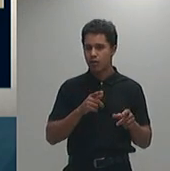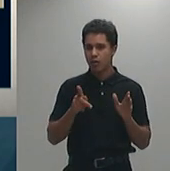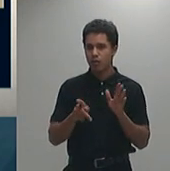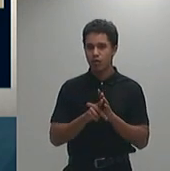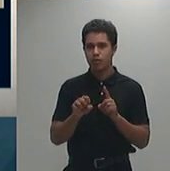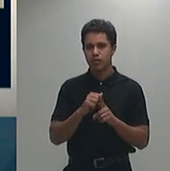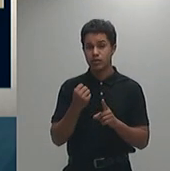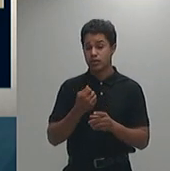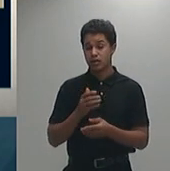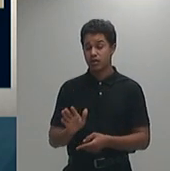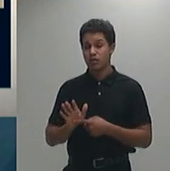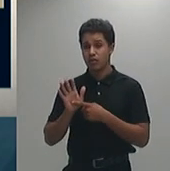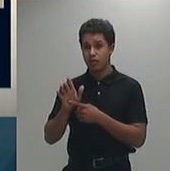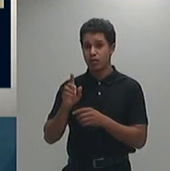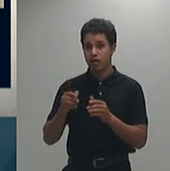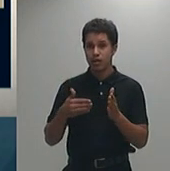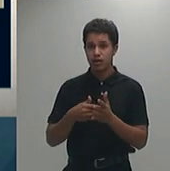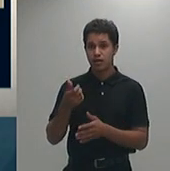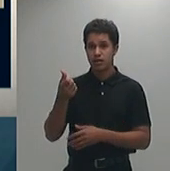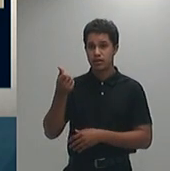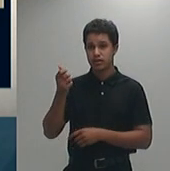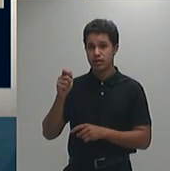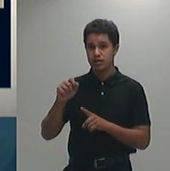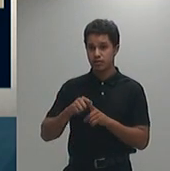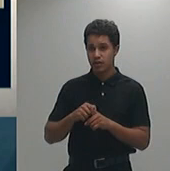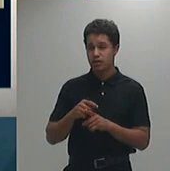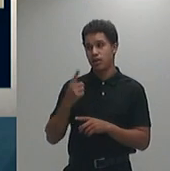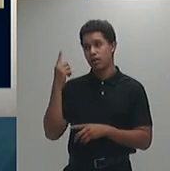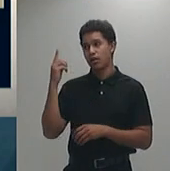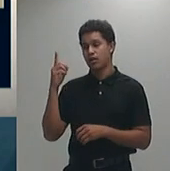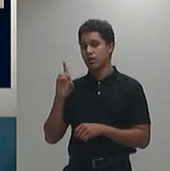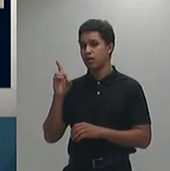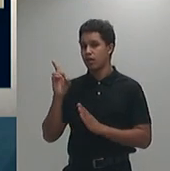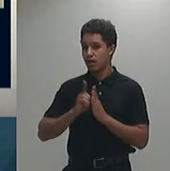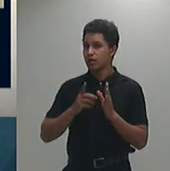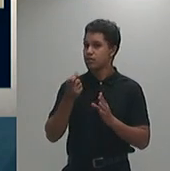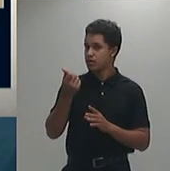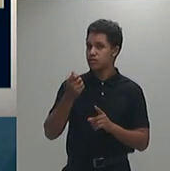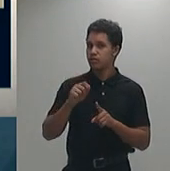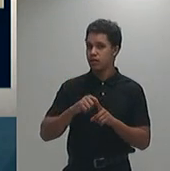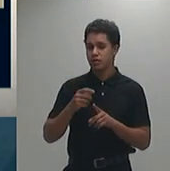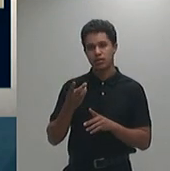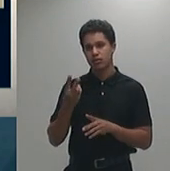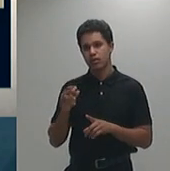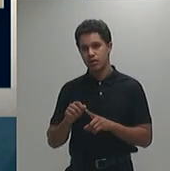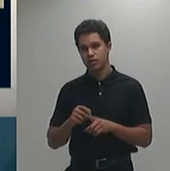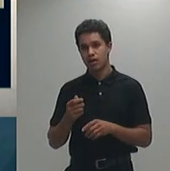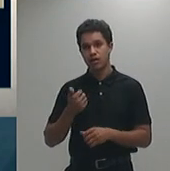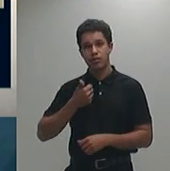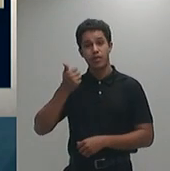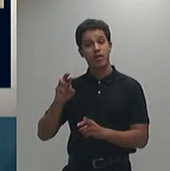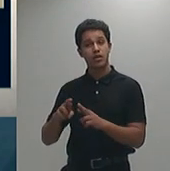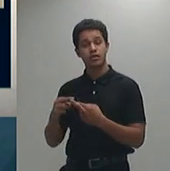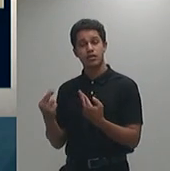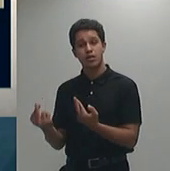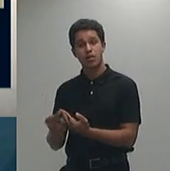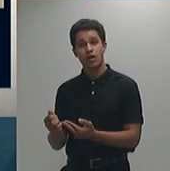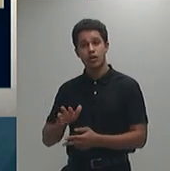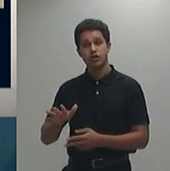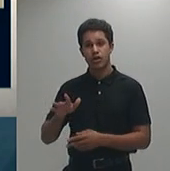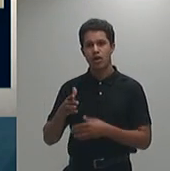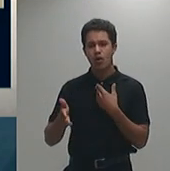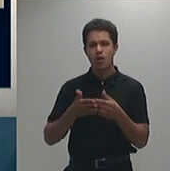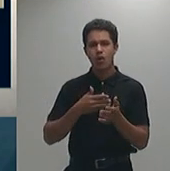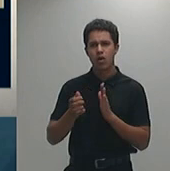dentro de seis meses naquele de criatório seis meses no trecho a contar da primeira assembleia geral ordinária qualquer acionista ficará visitada